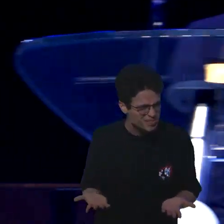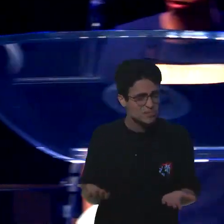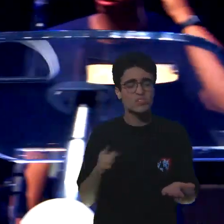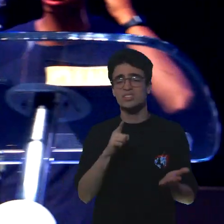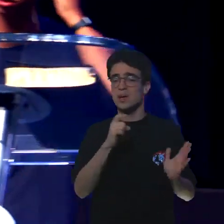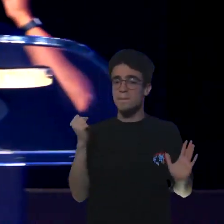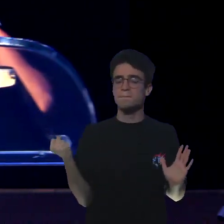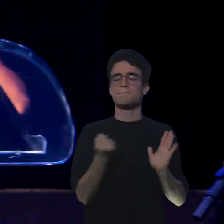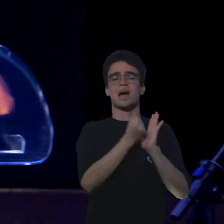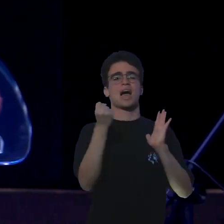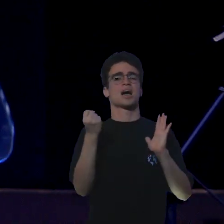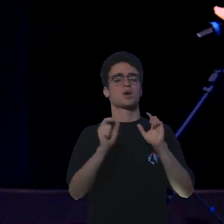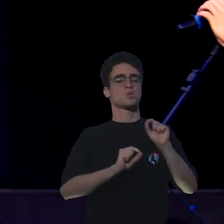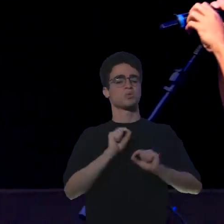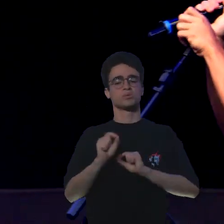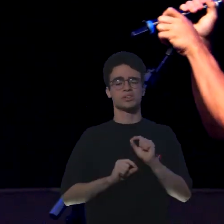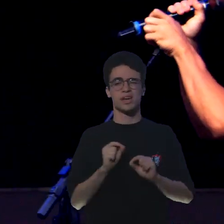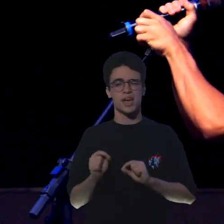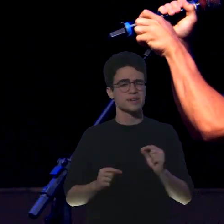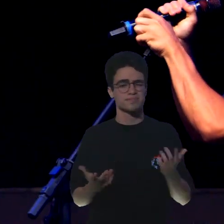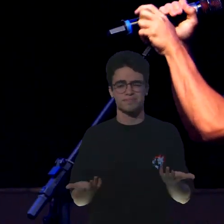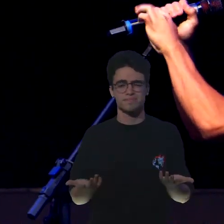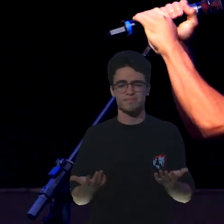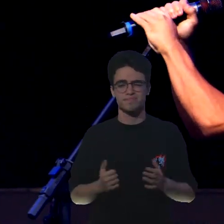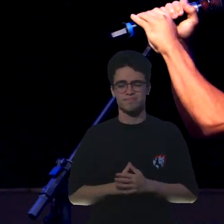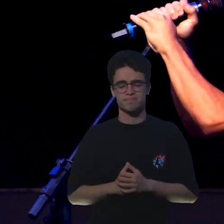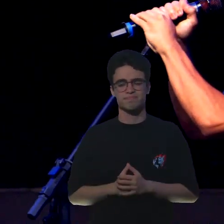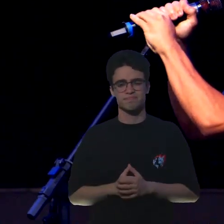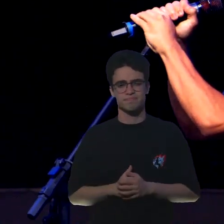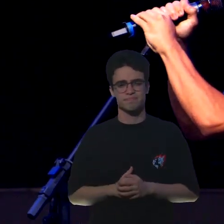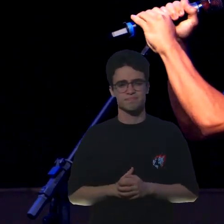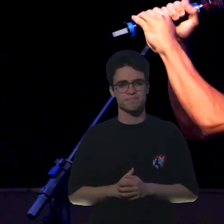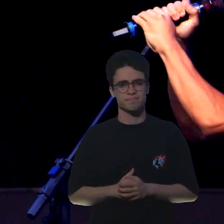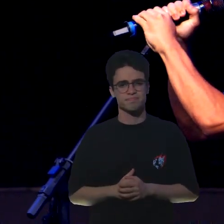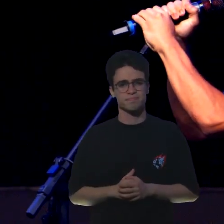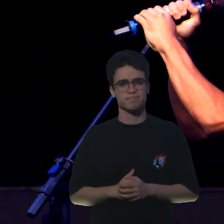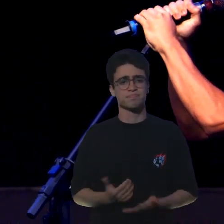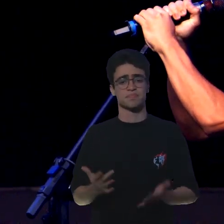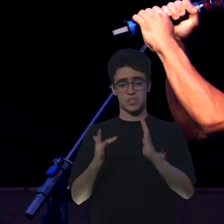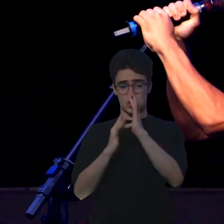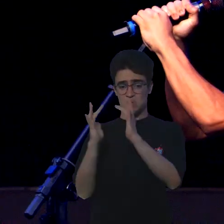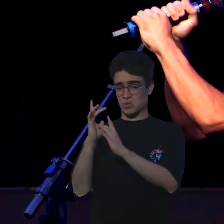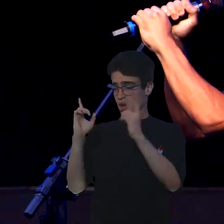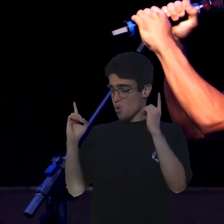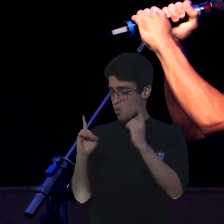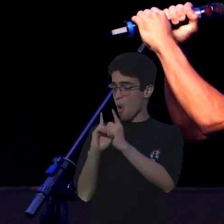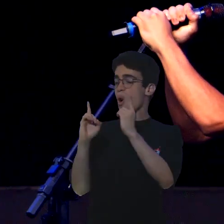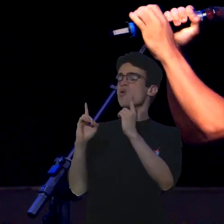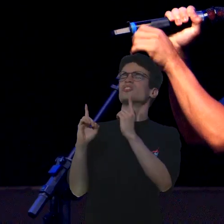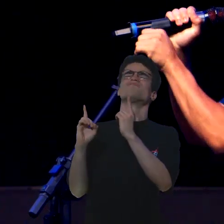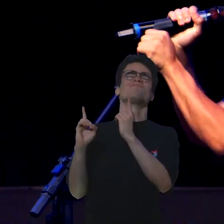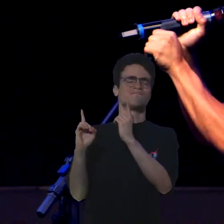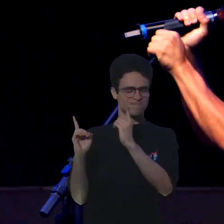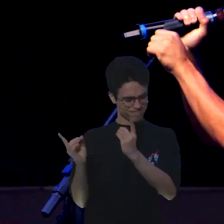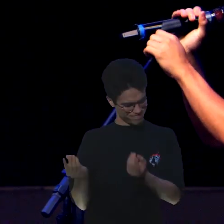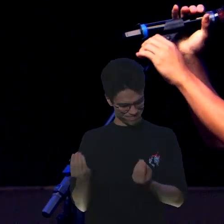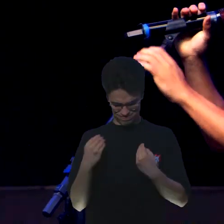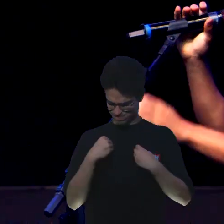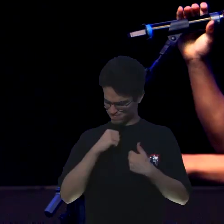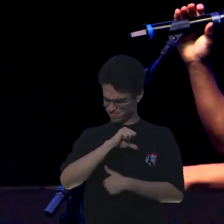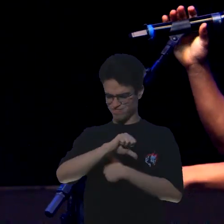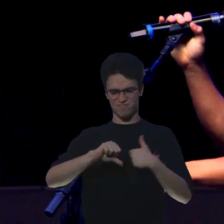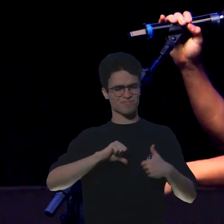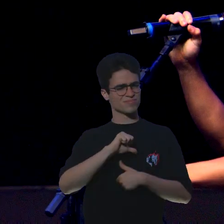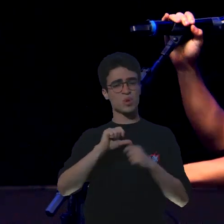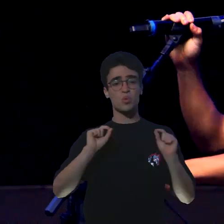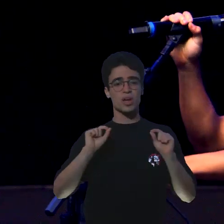deixar das marcas de Jesus? O encontro com Cristo transforma nosso desânimo em